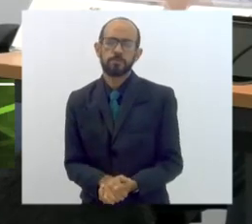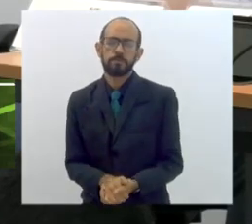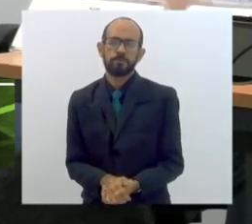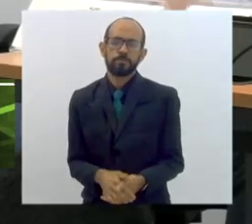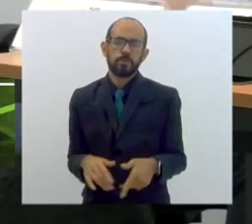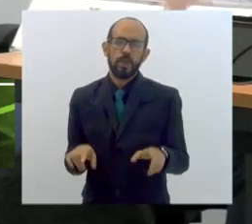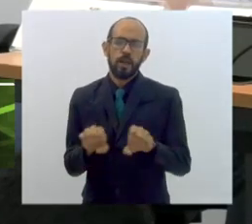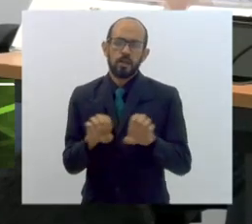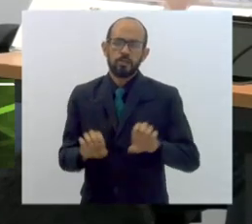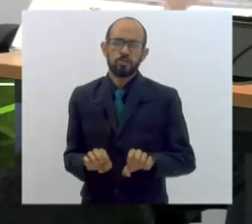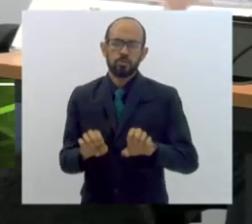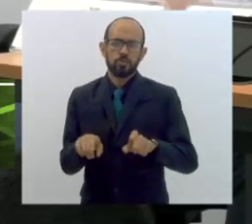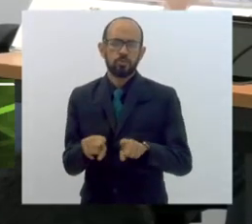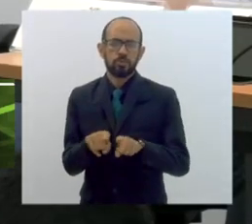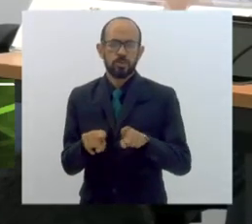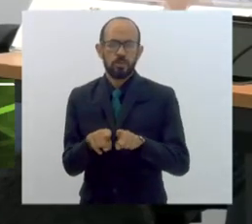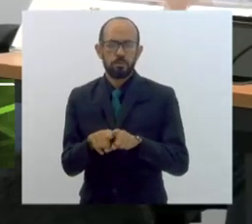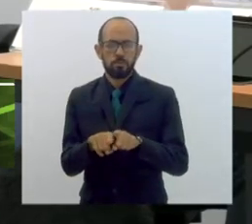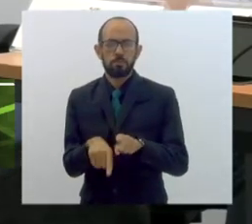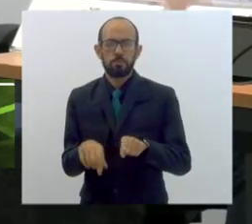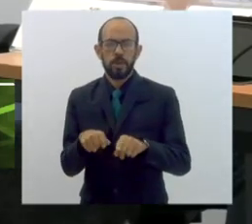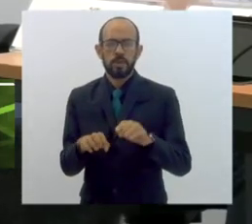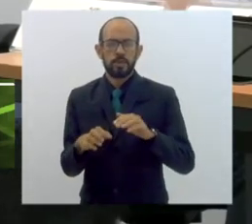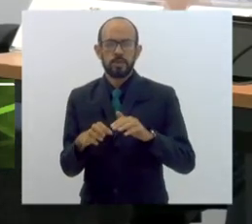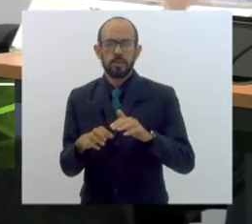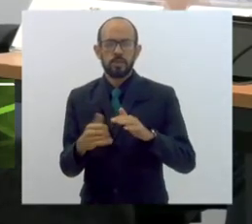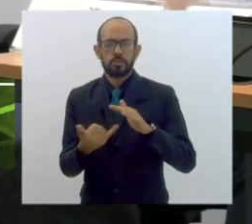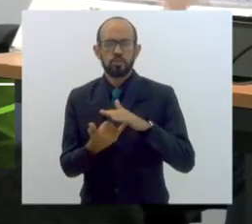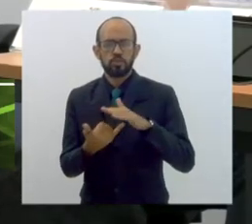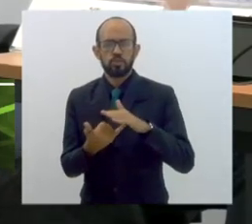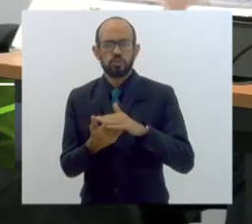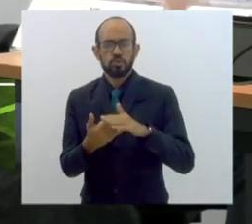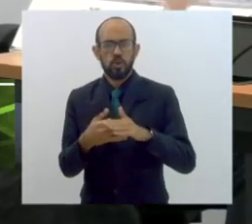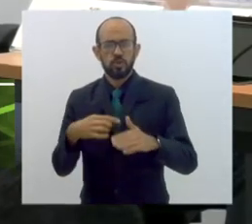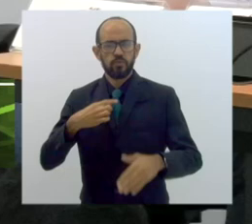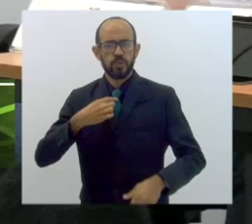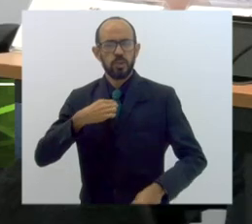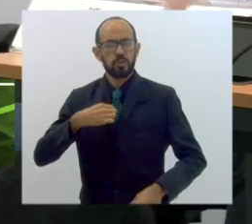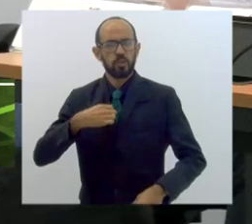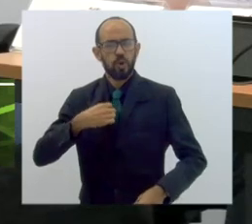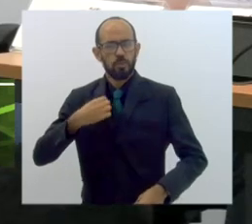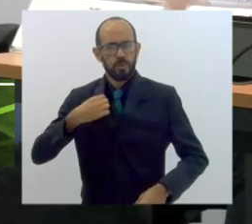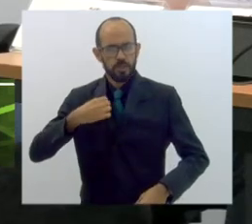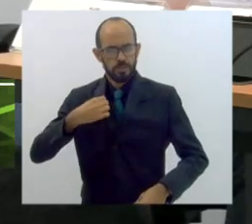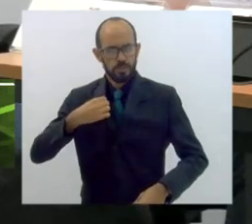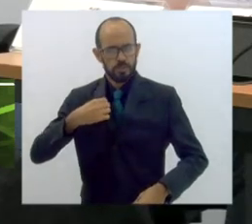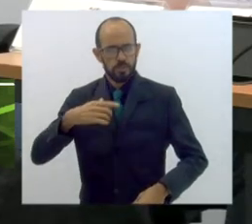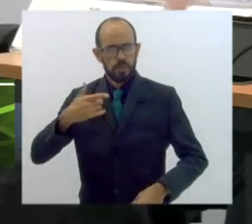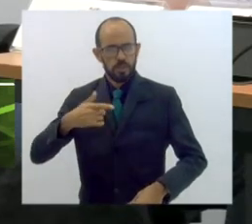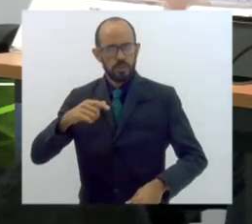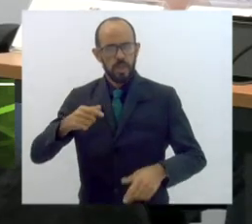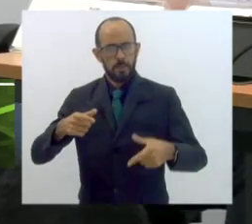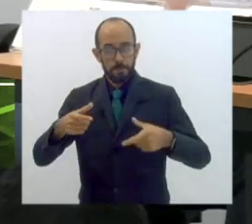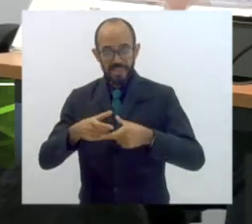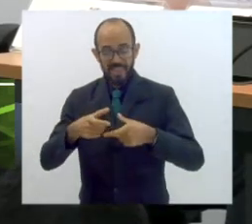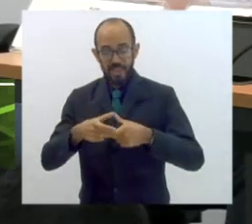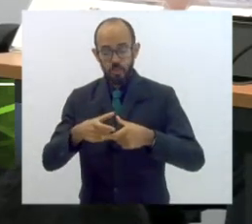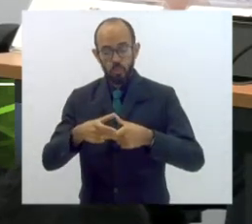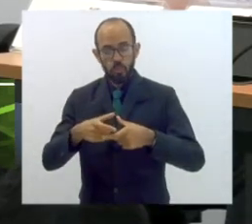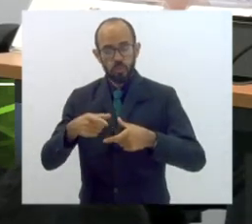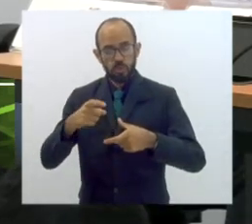instituições filantrópicas, na nossa região, nós temos muitos hospitais que são filantrópicos e pequenos e